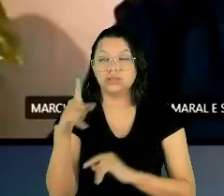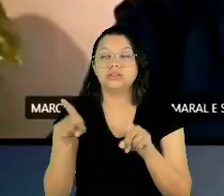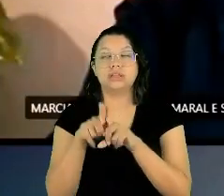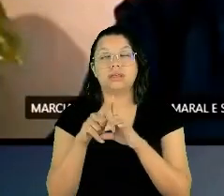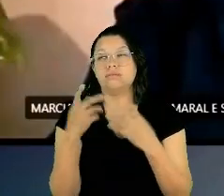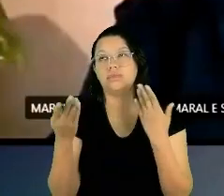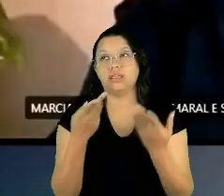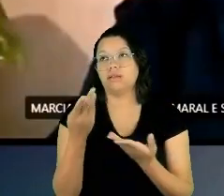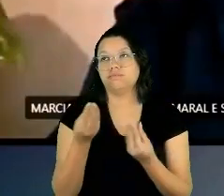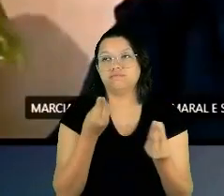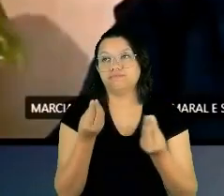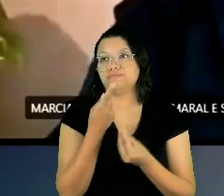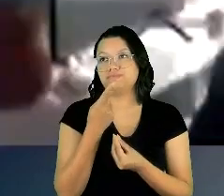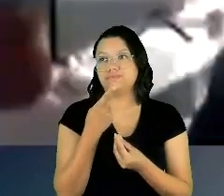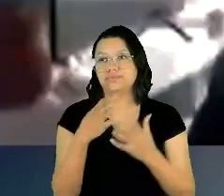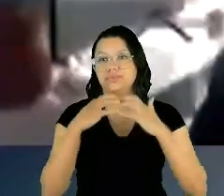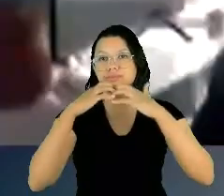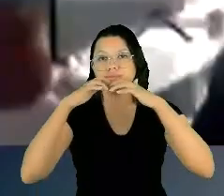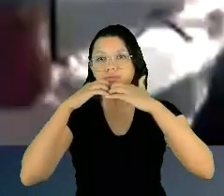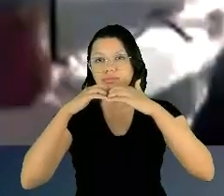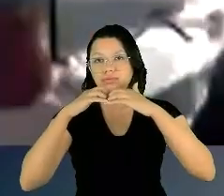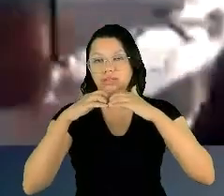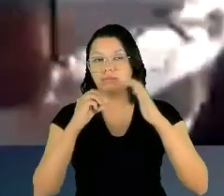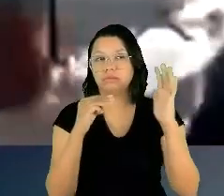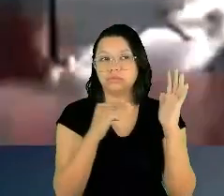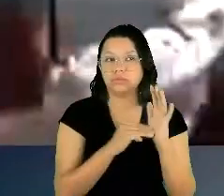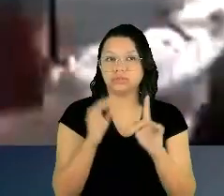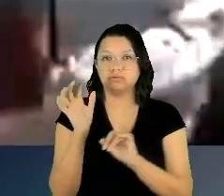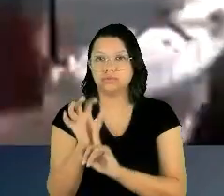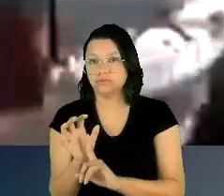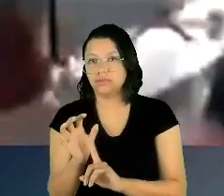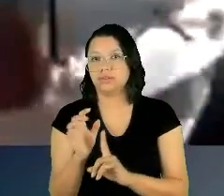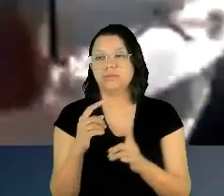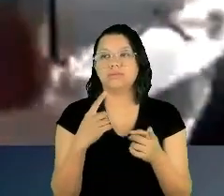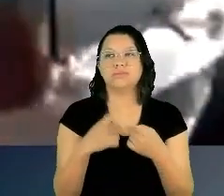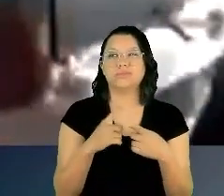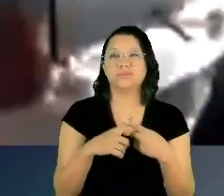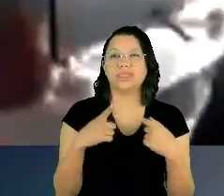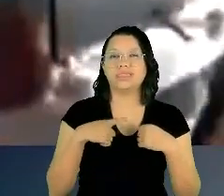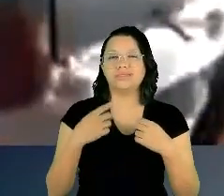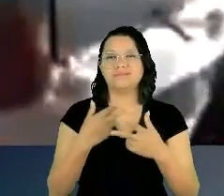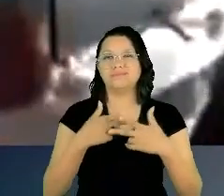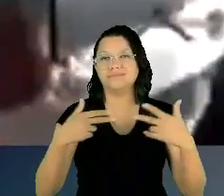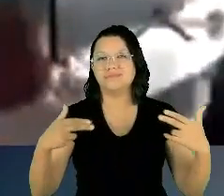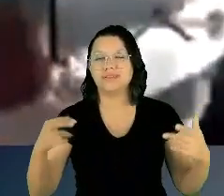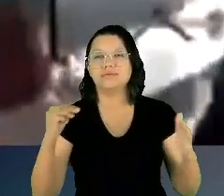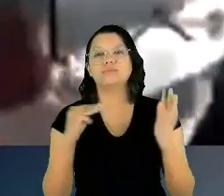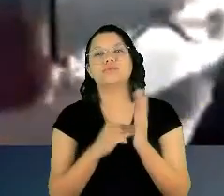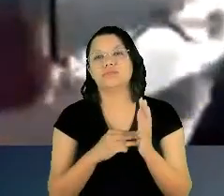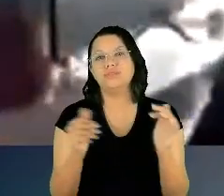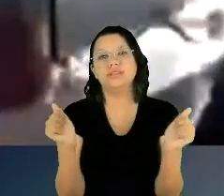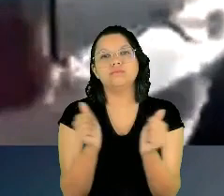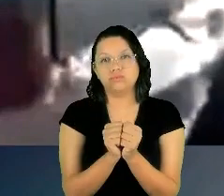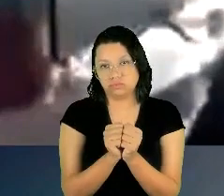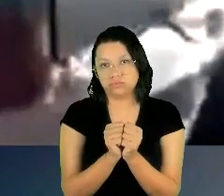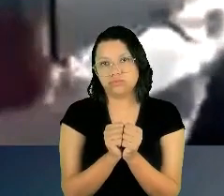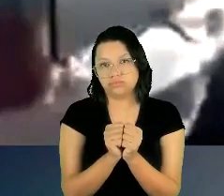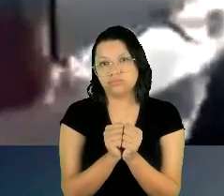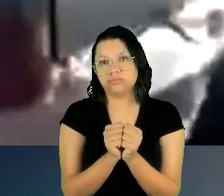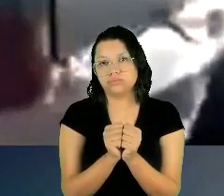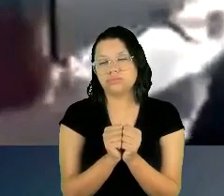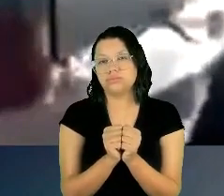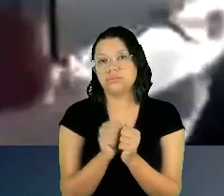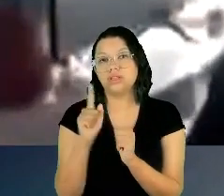ambiente. Então, não dá para dizer que é o cérebro causa o efeito, porque é multifatorial e eles